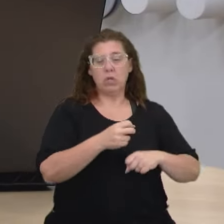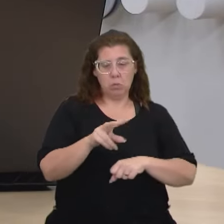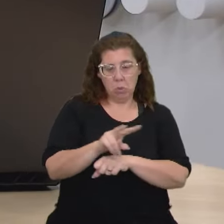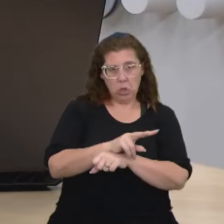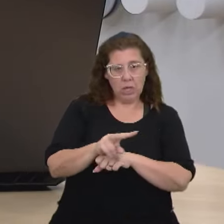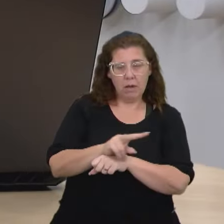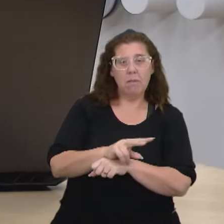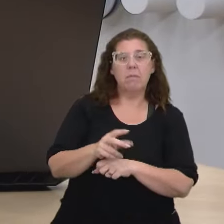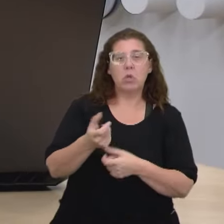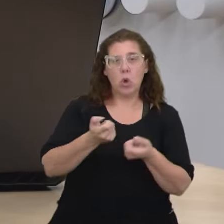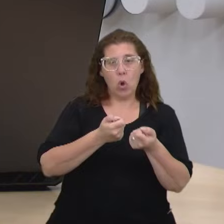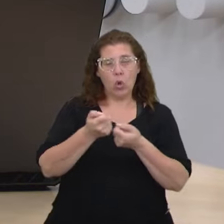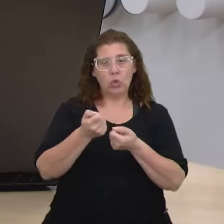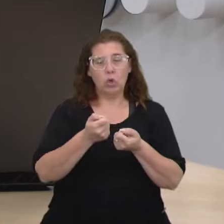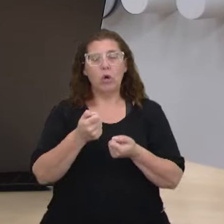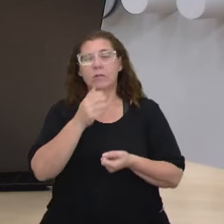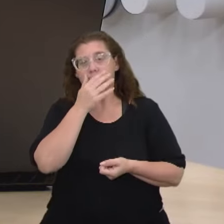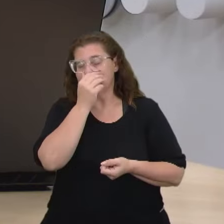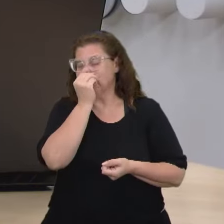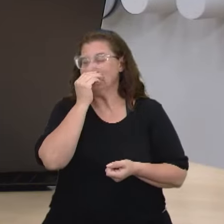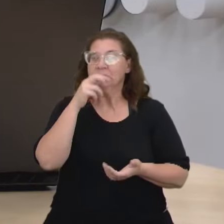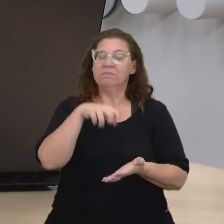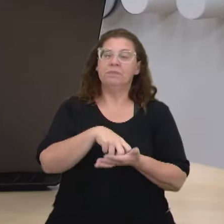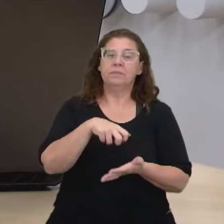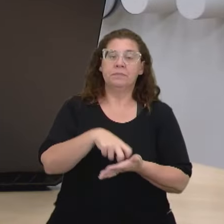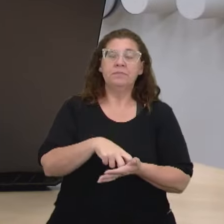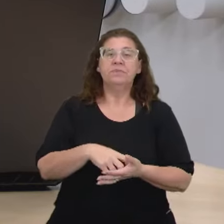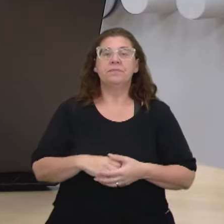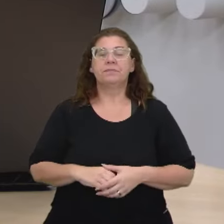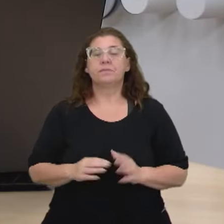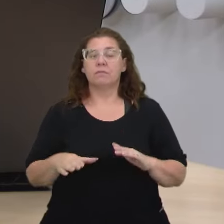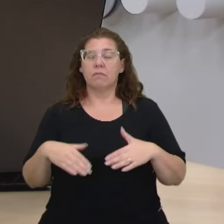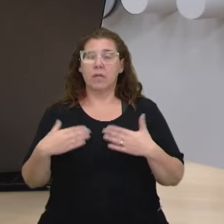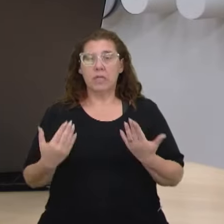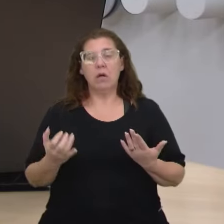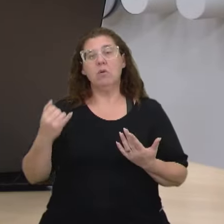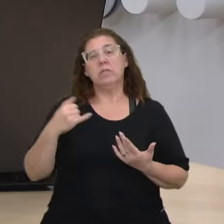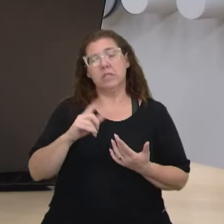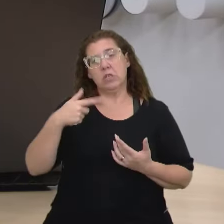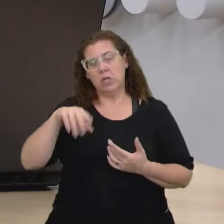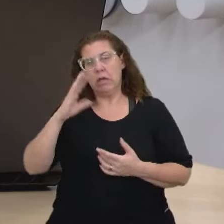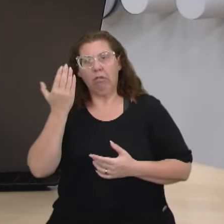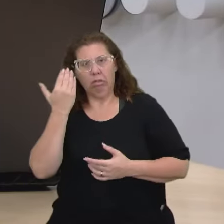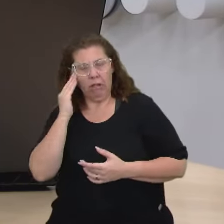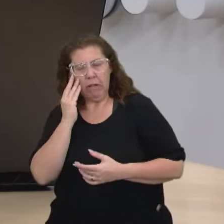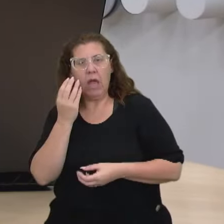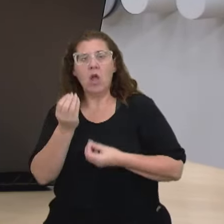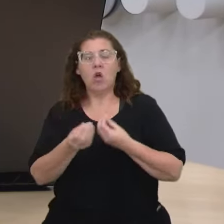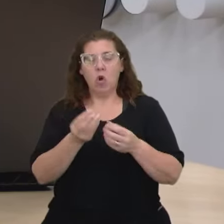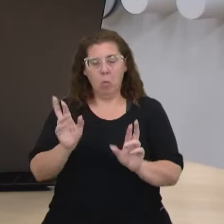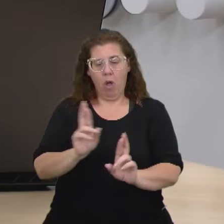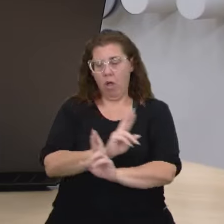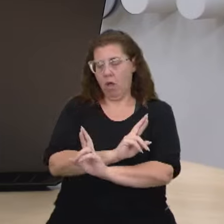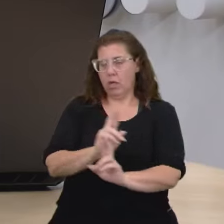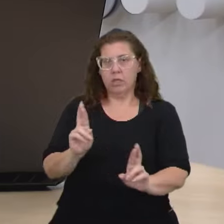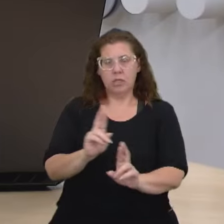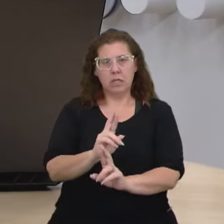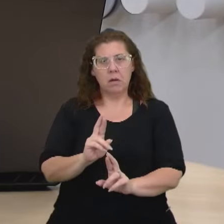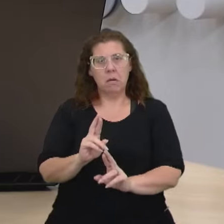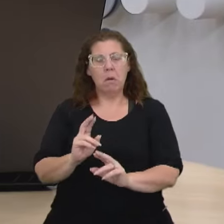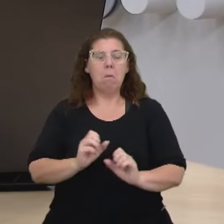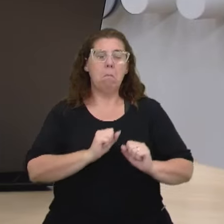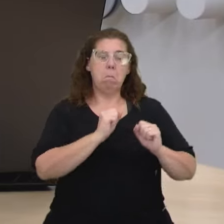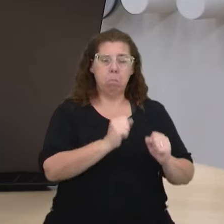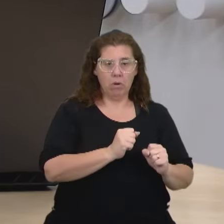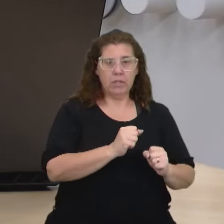controle, vigilância e punição. Então, diz o Foucault, se a gente quer entender como se relacionam poder e saber, a gente